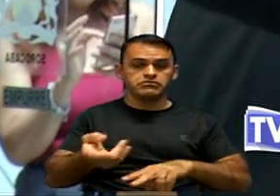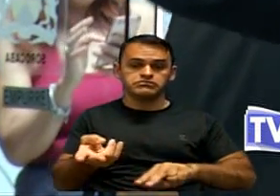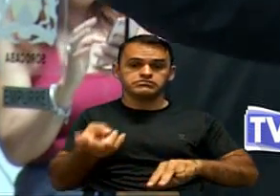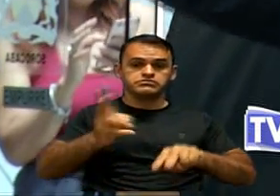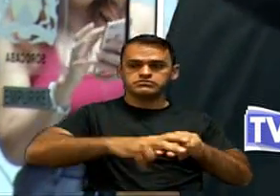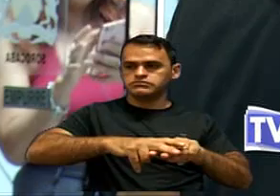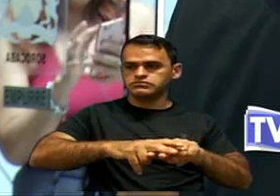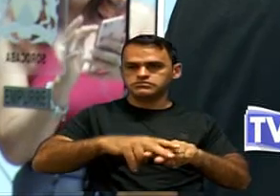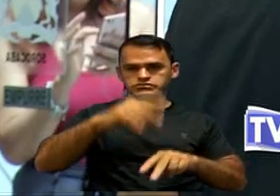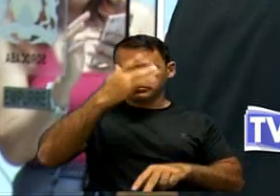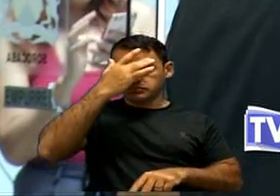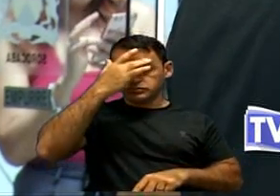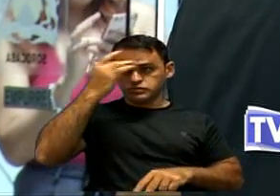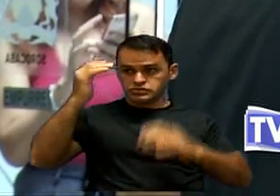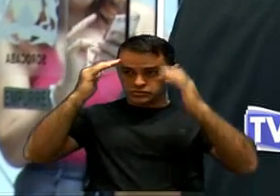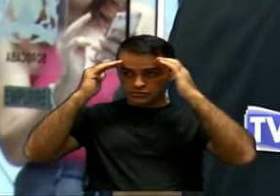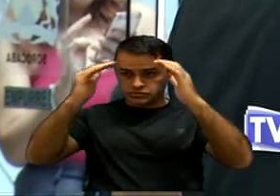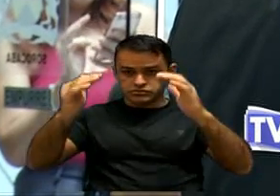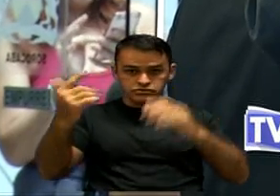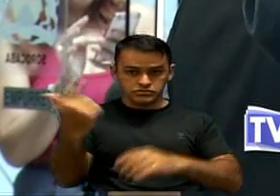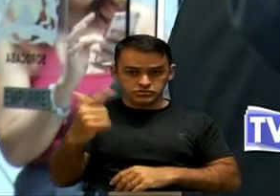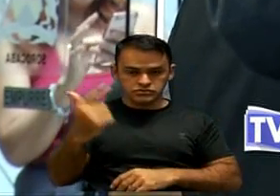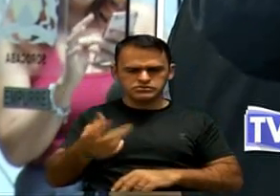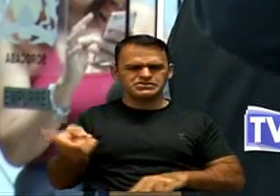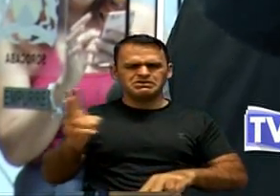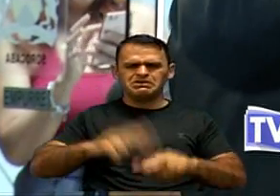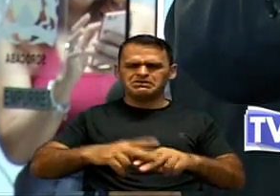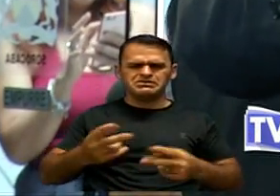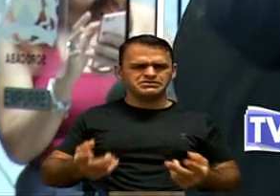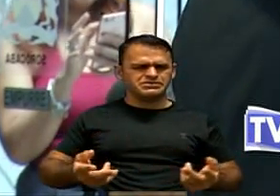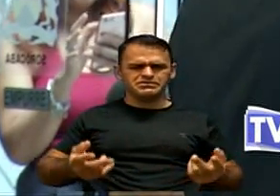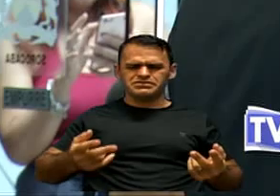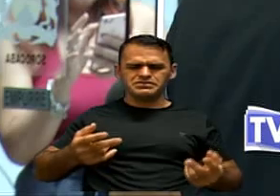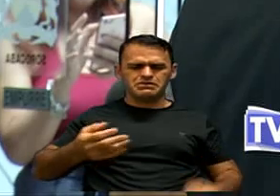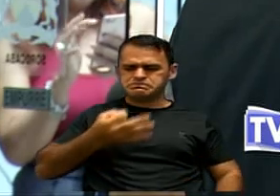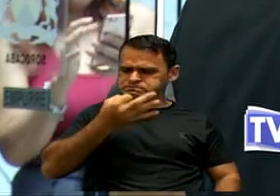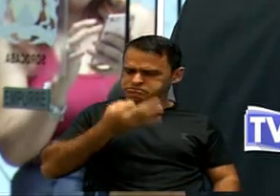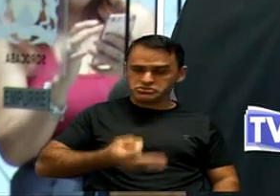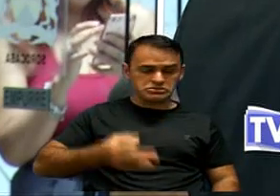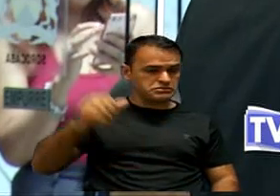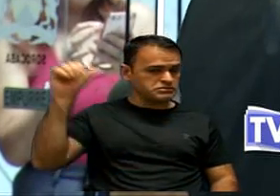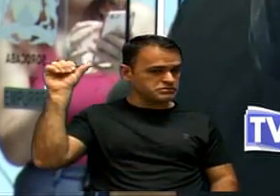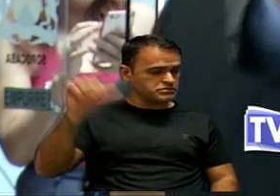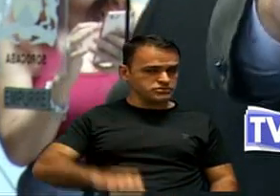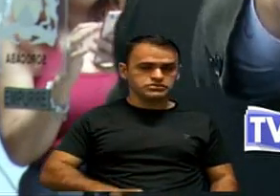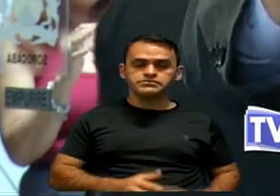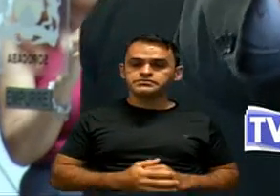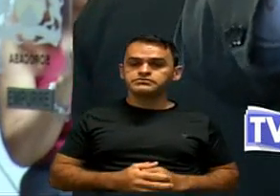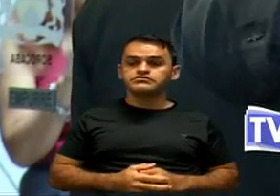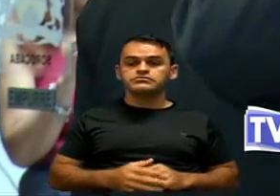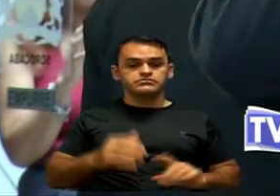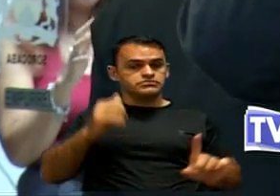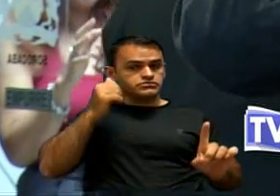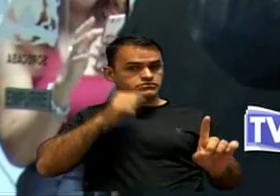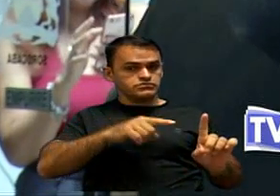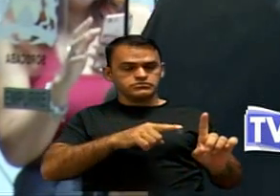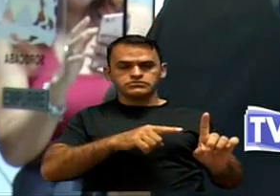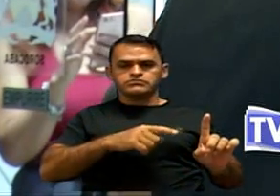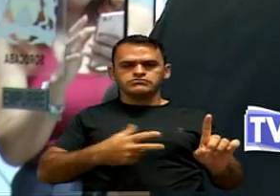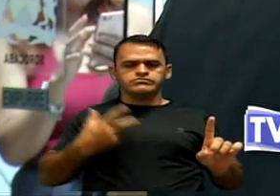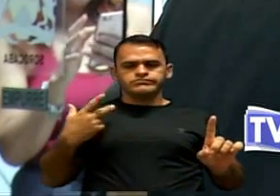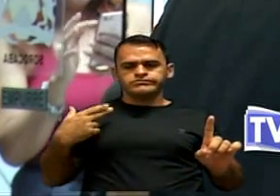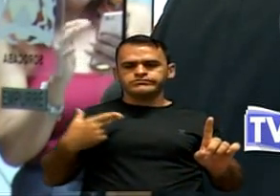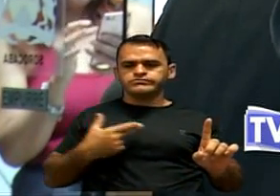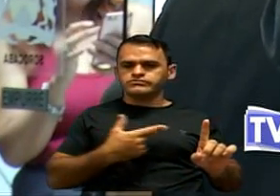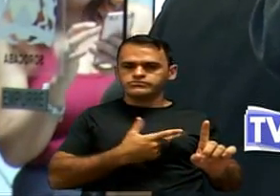aquela pessoa que não estava obedecendo para fazer a cirurgia. Foi um terror. Tem que ser. Resumindo, quando essa mulher de 80 anos, essa senhora operou, Manga, não demorou muito